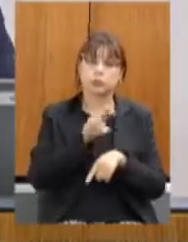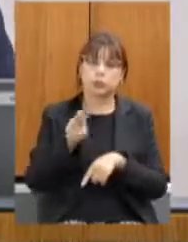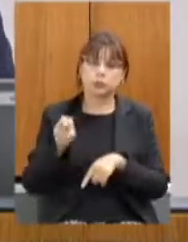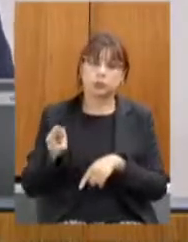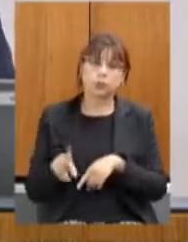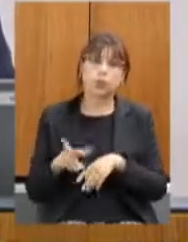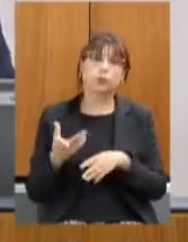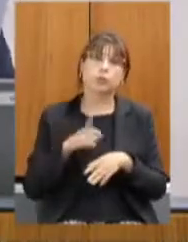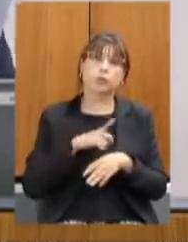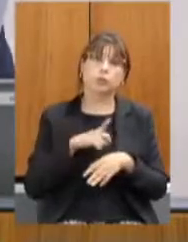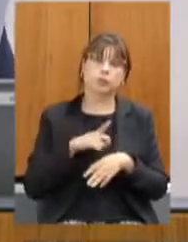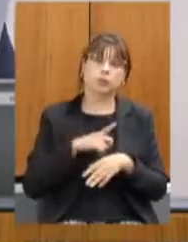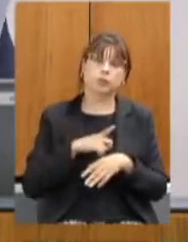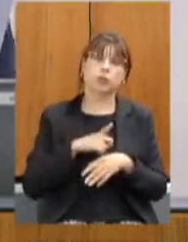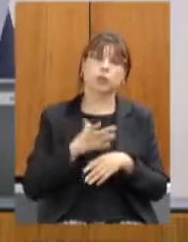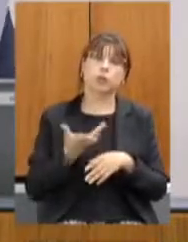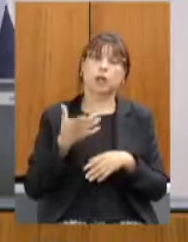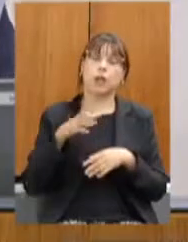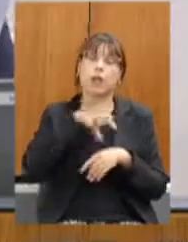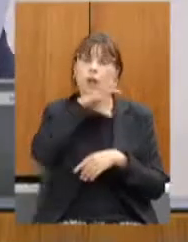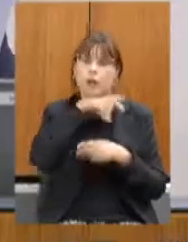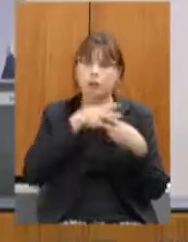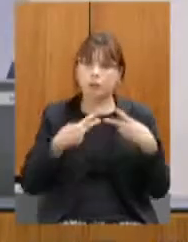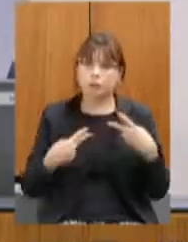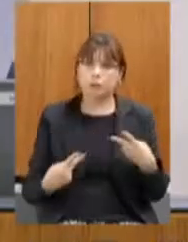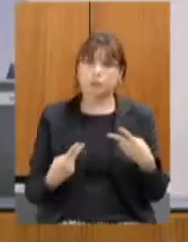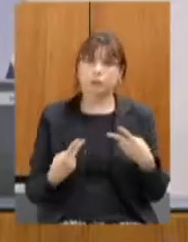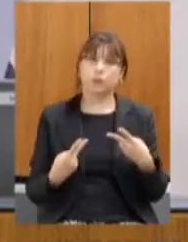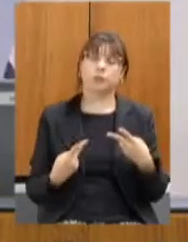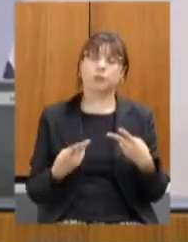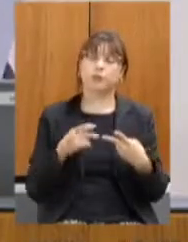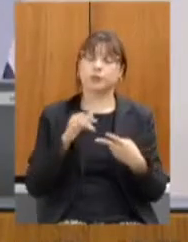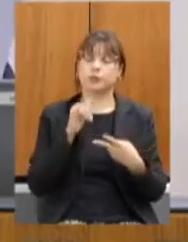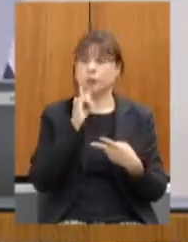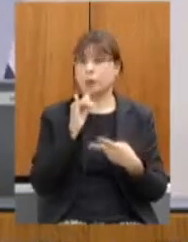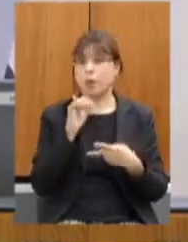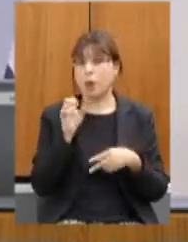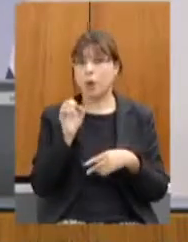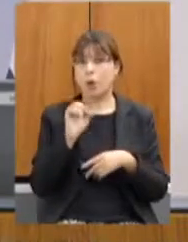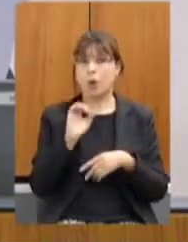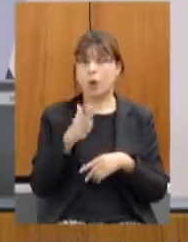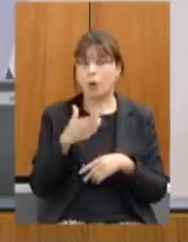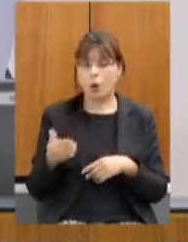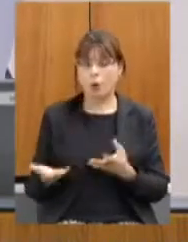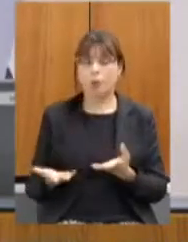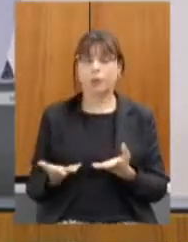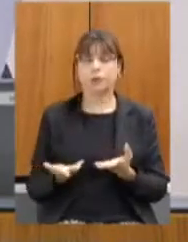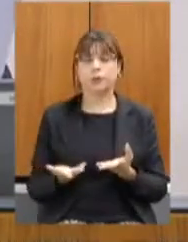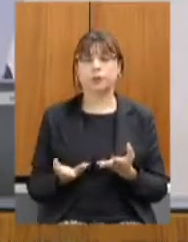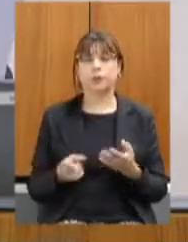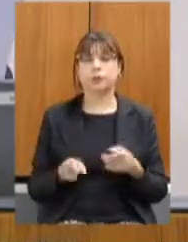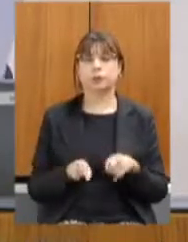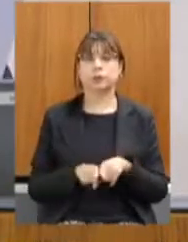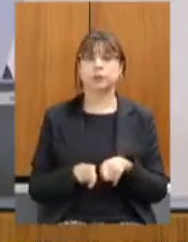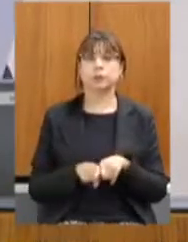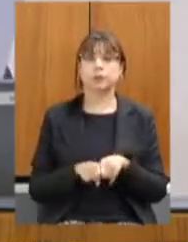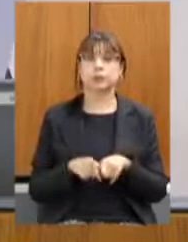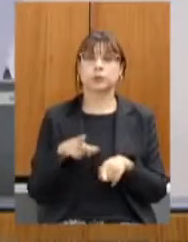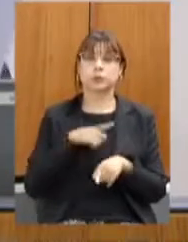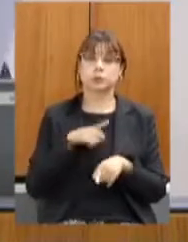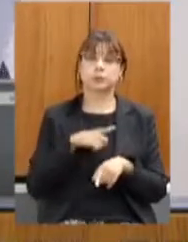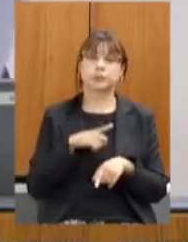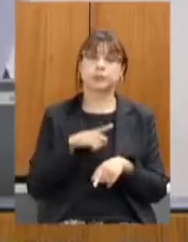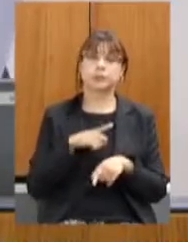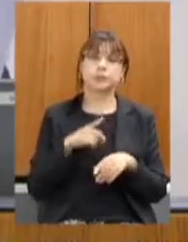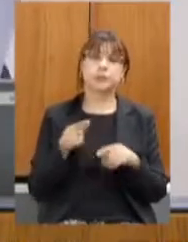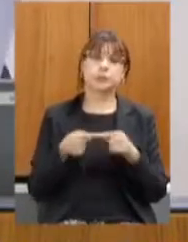causados por animais peçonhentos e o pronto-socorro mantém profissionais de cor de corpo presente nas Especialidades de Ortopedia